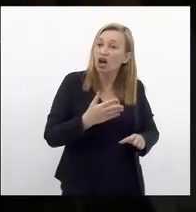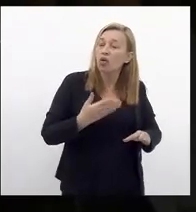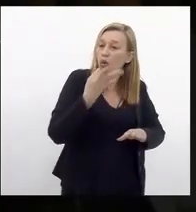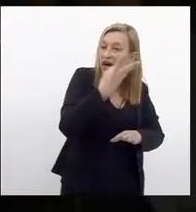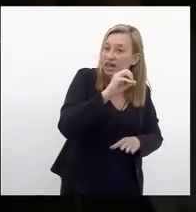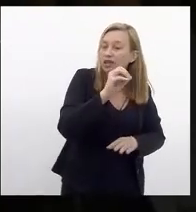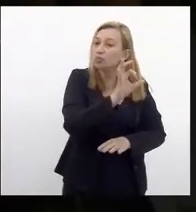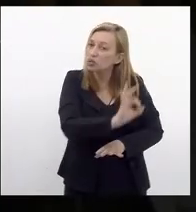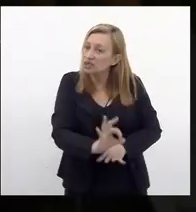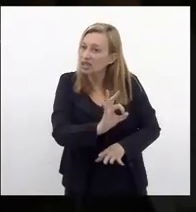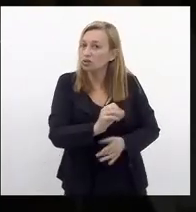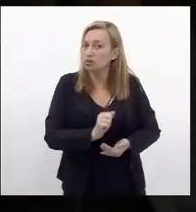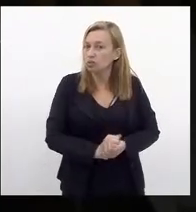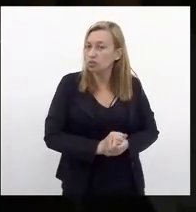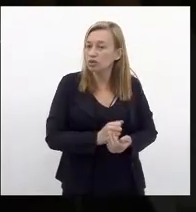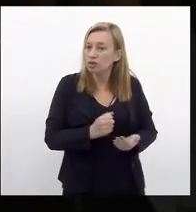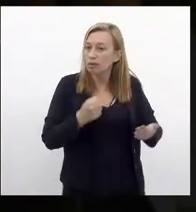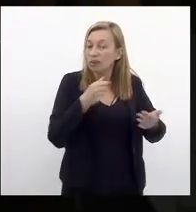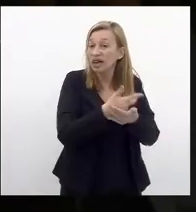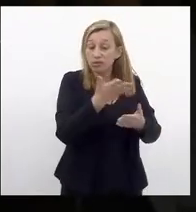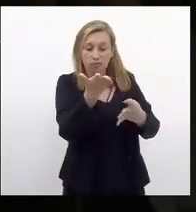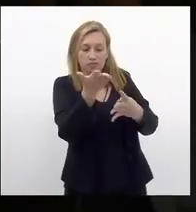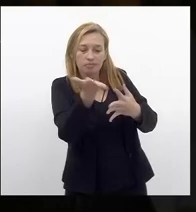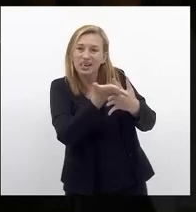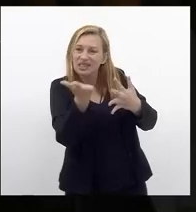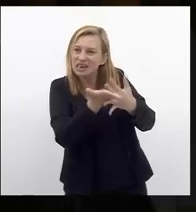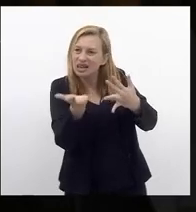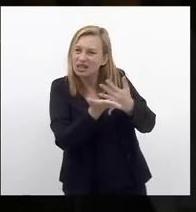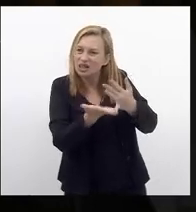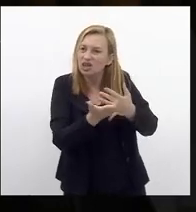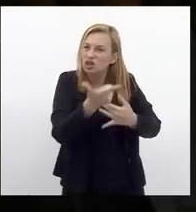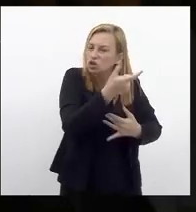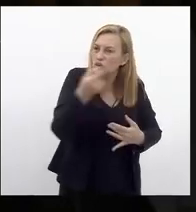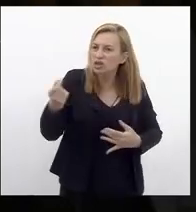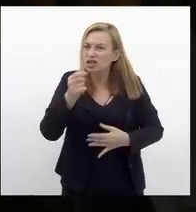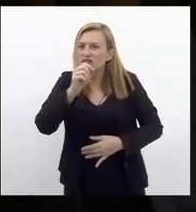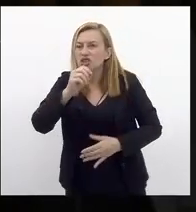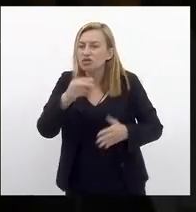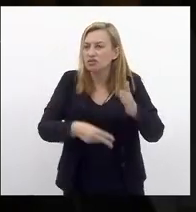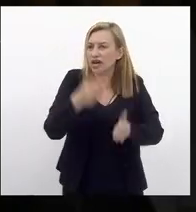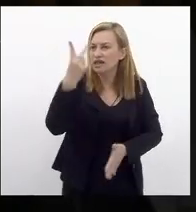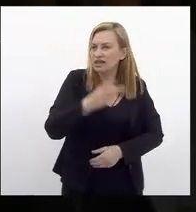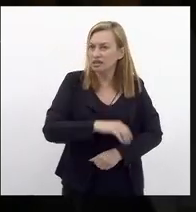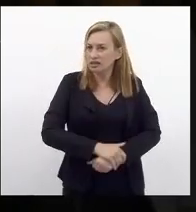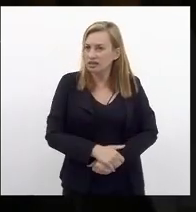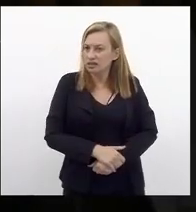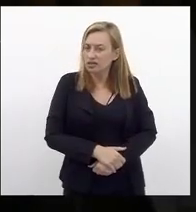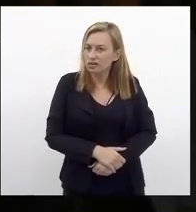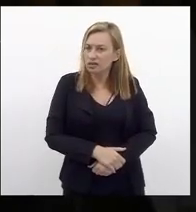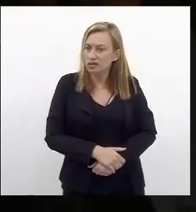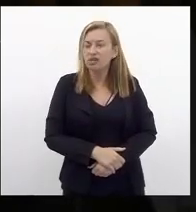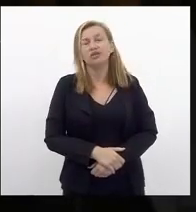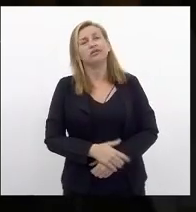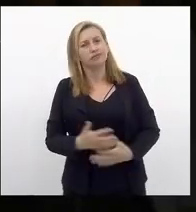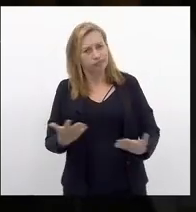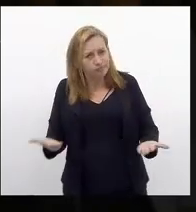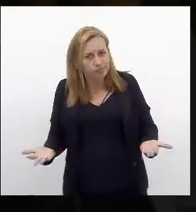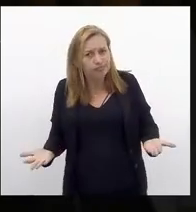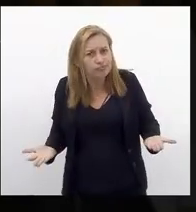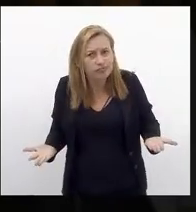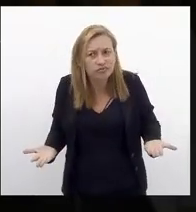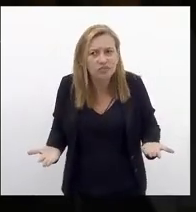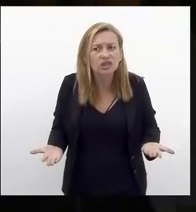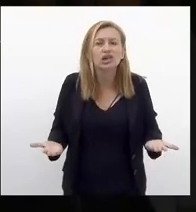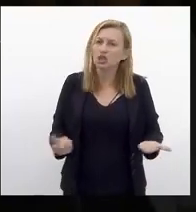amortização os parcelamentos Em 200 vezes Oi e aí